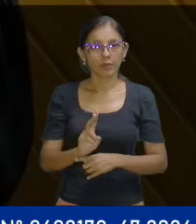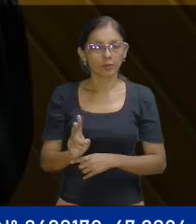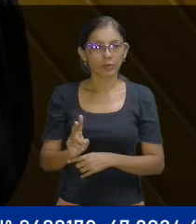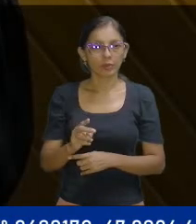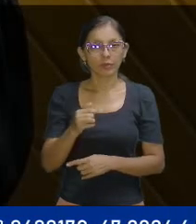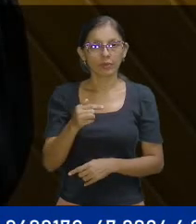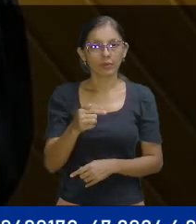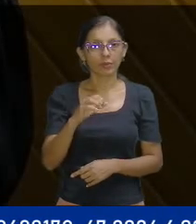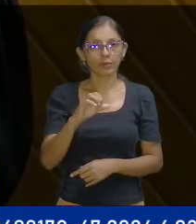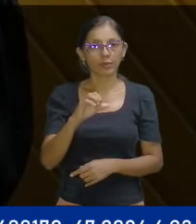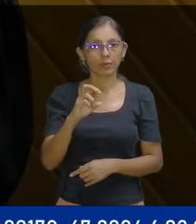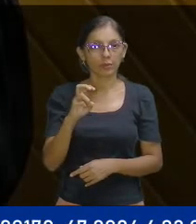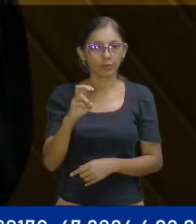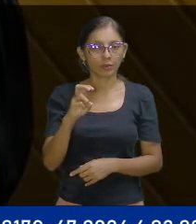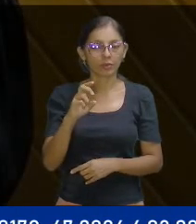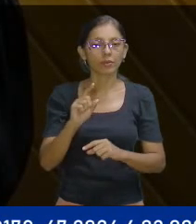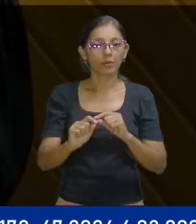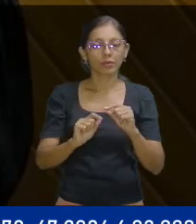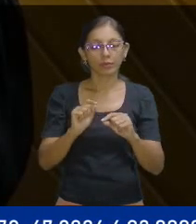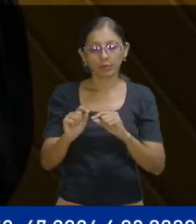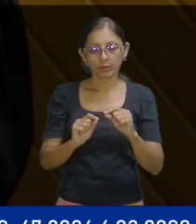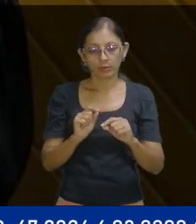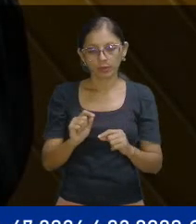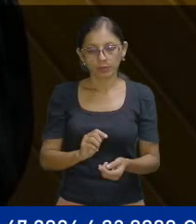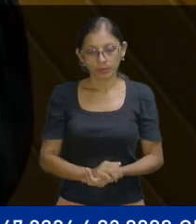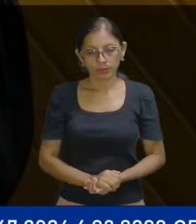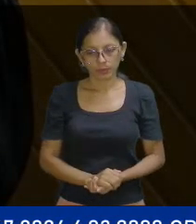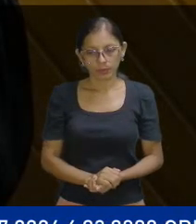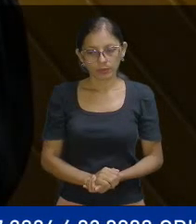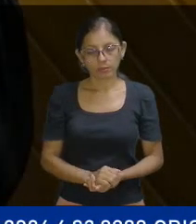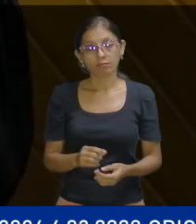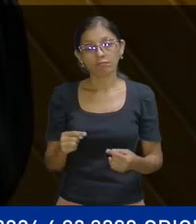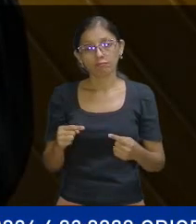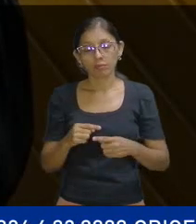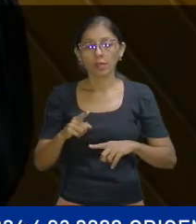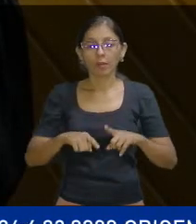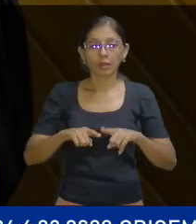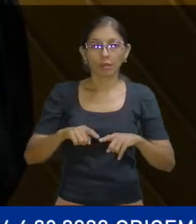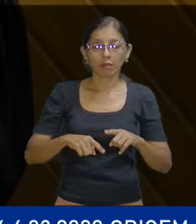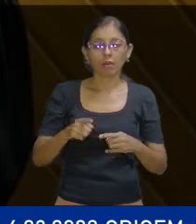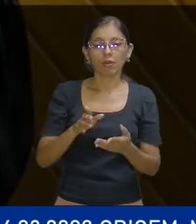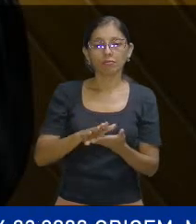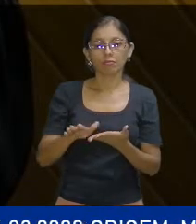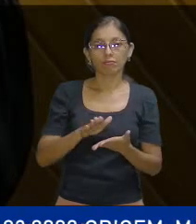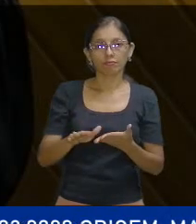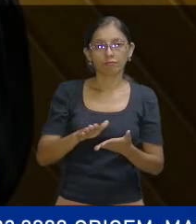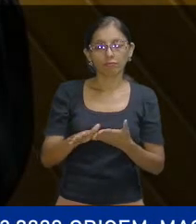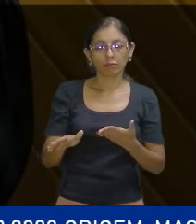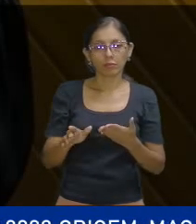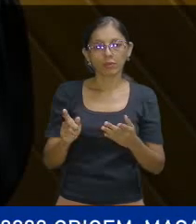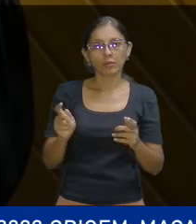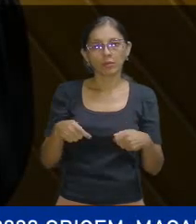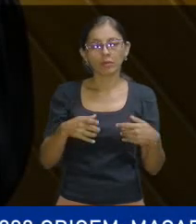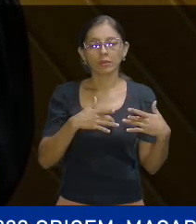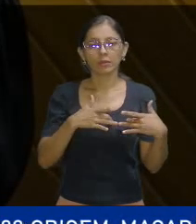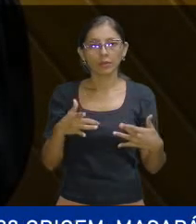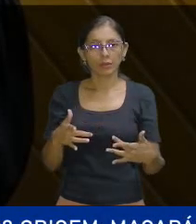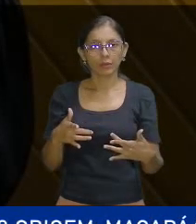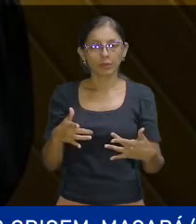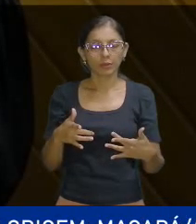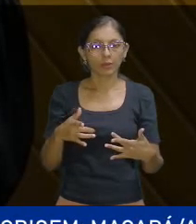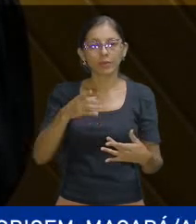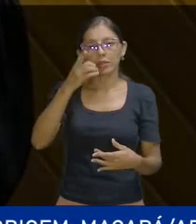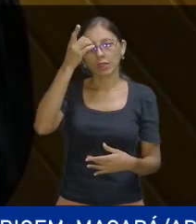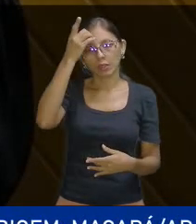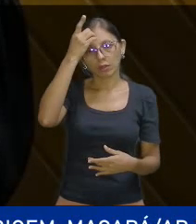795, foi afirmado que a despesa refere-se a material gráfico recebido por doação estimável do Diretório Nacional